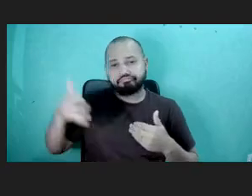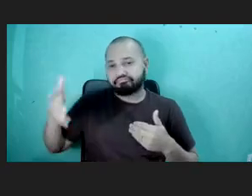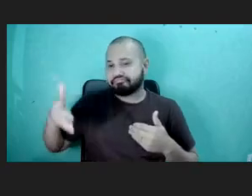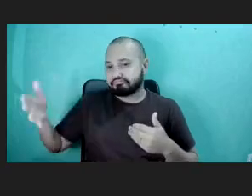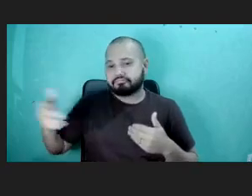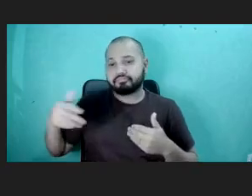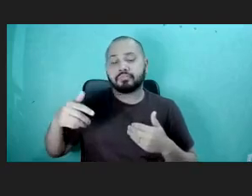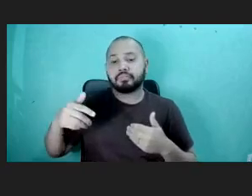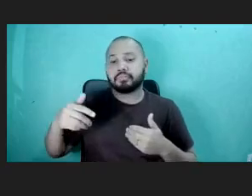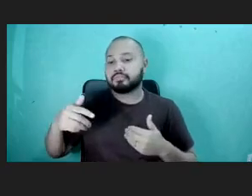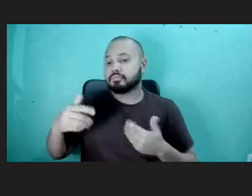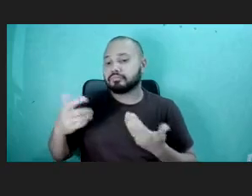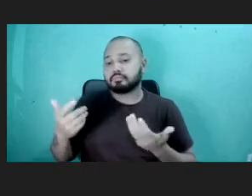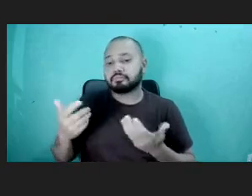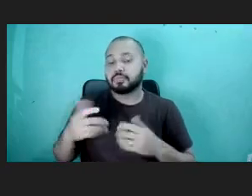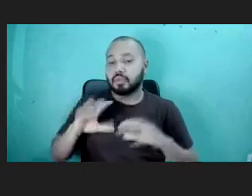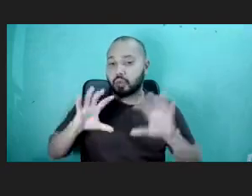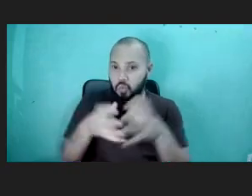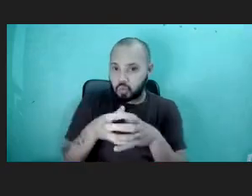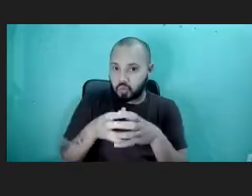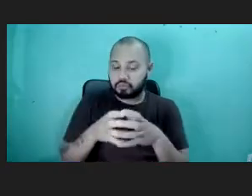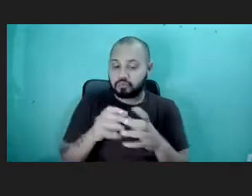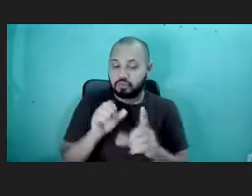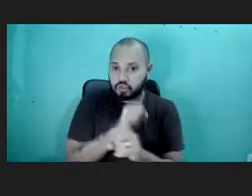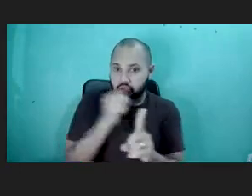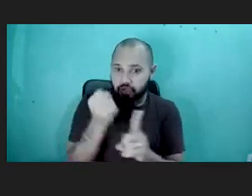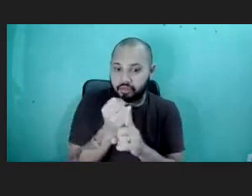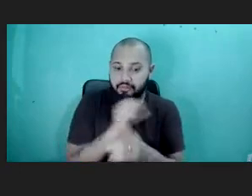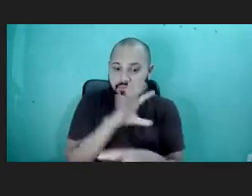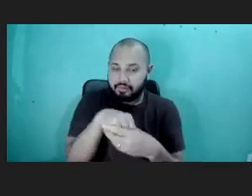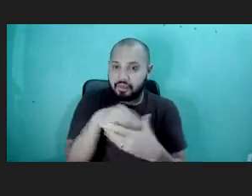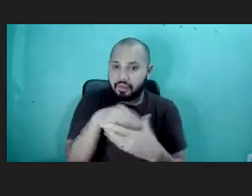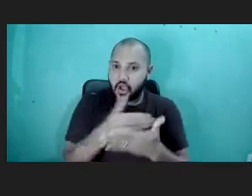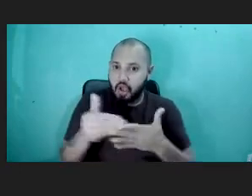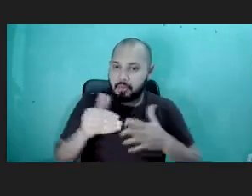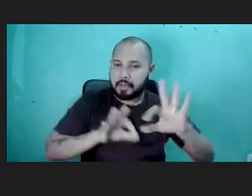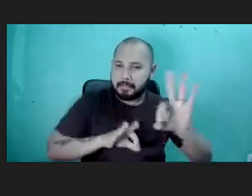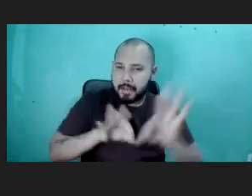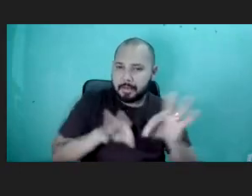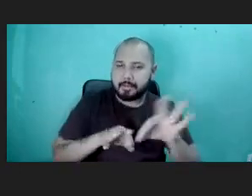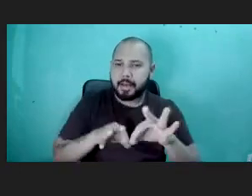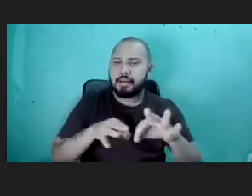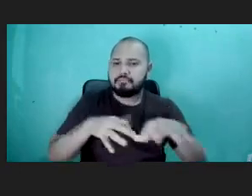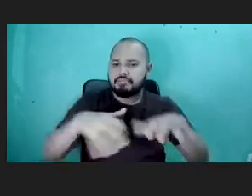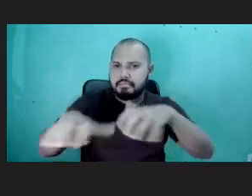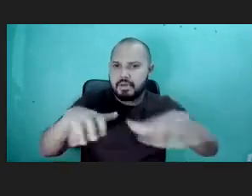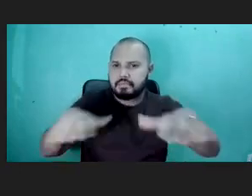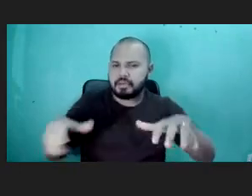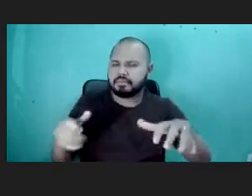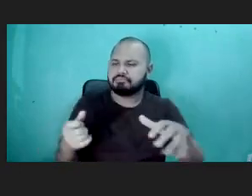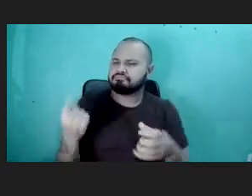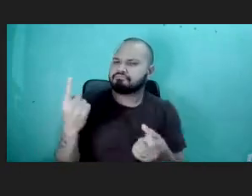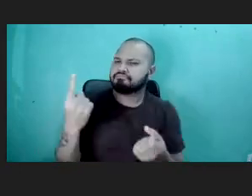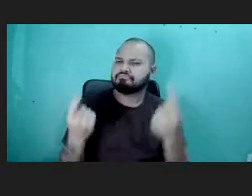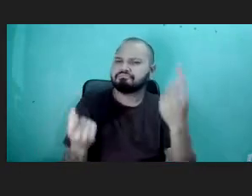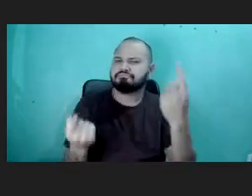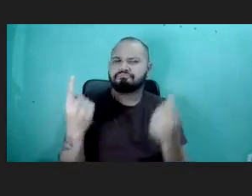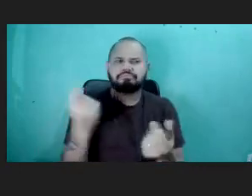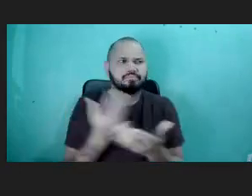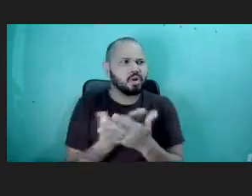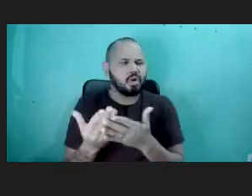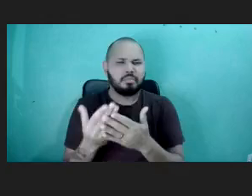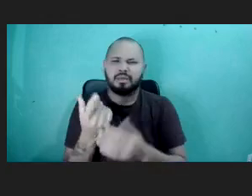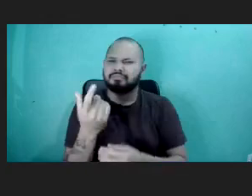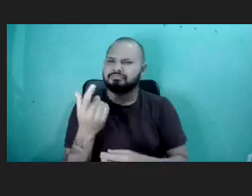medida em que grupos sociais começam a se organizar e começam a dividir entre si esses estranhamentos, né? Mas será que esse discurso